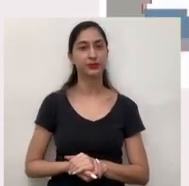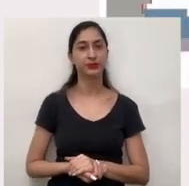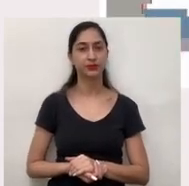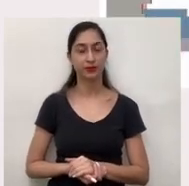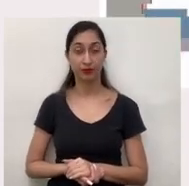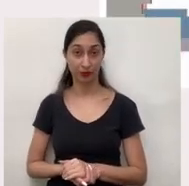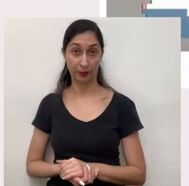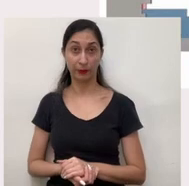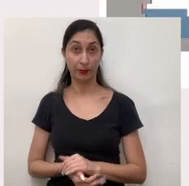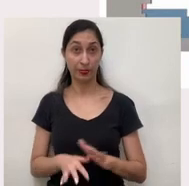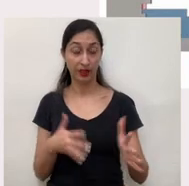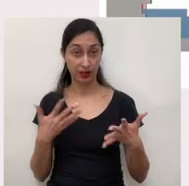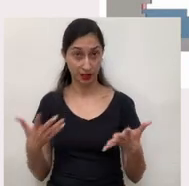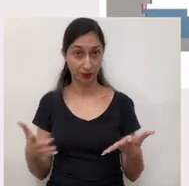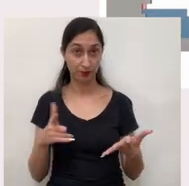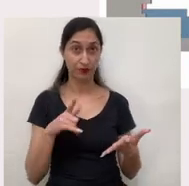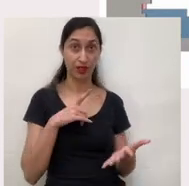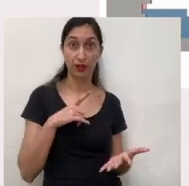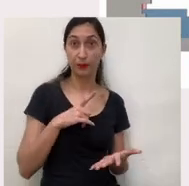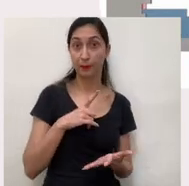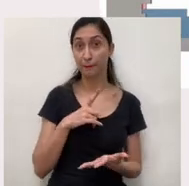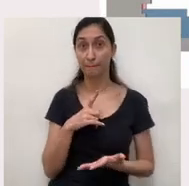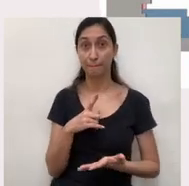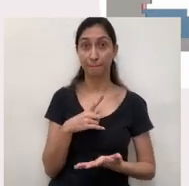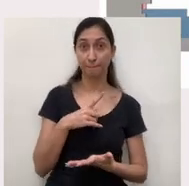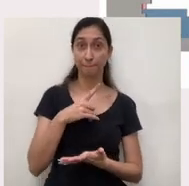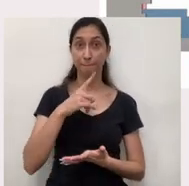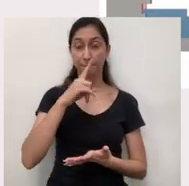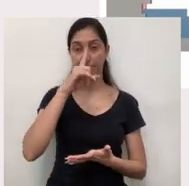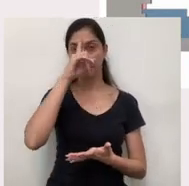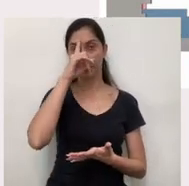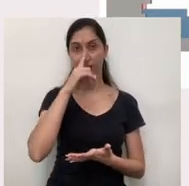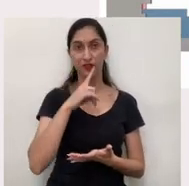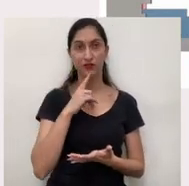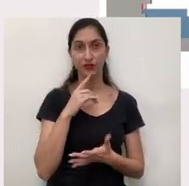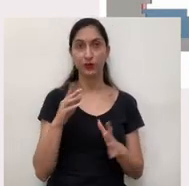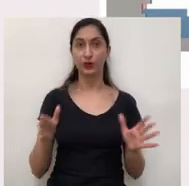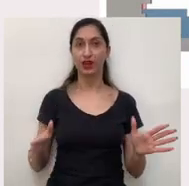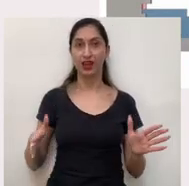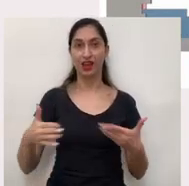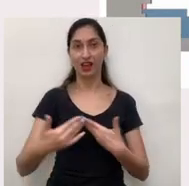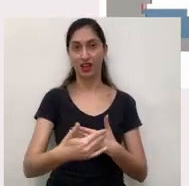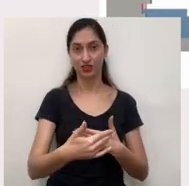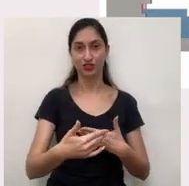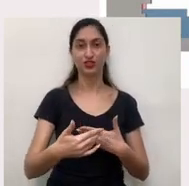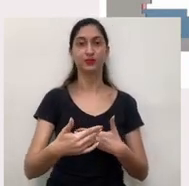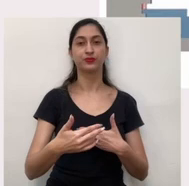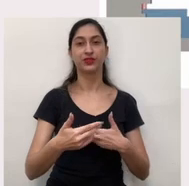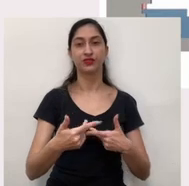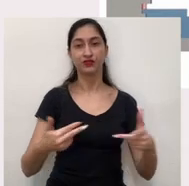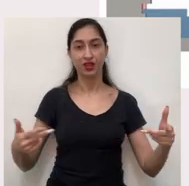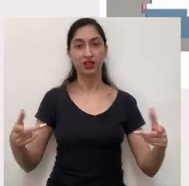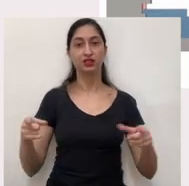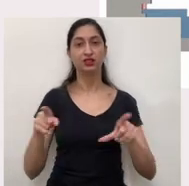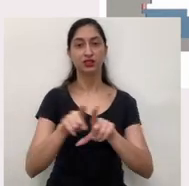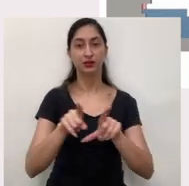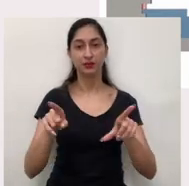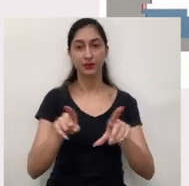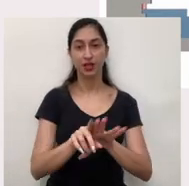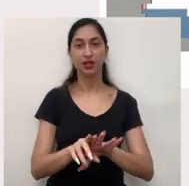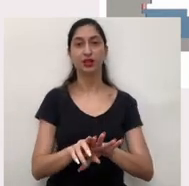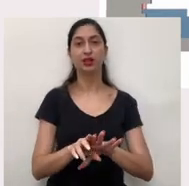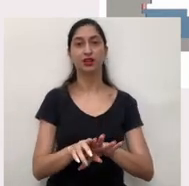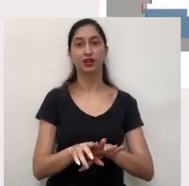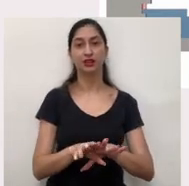E esse trabalho com os perfis, né? Dessas caixas, né? Dessas caixas que desaparecem lá na